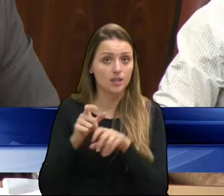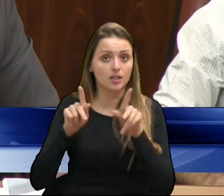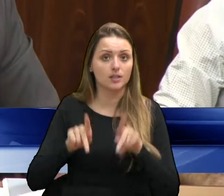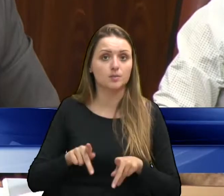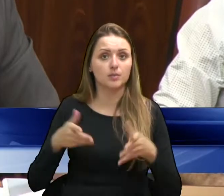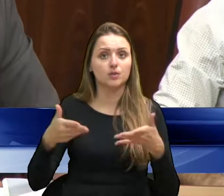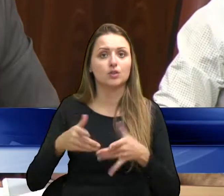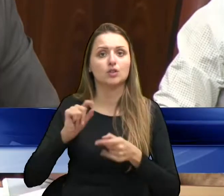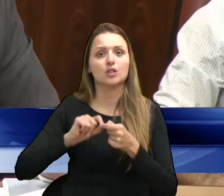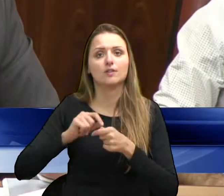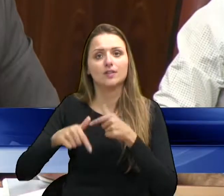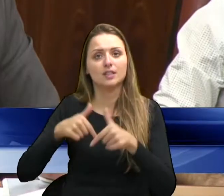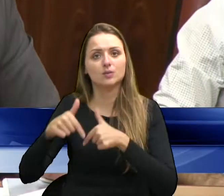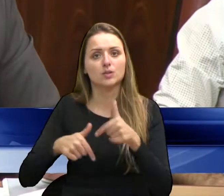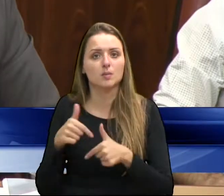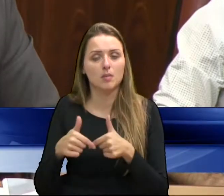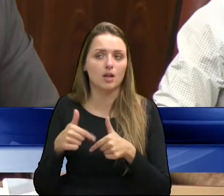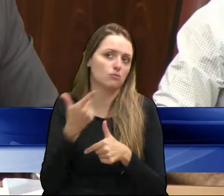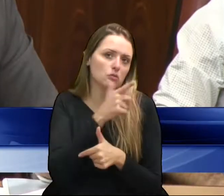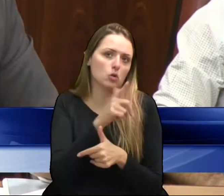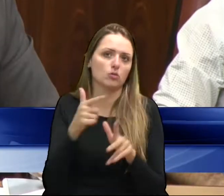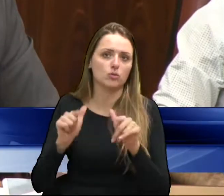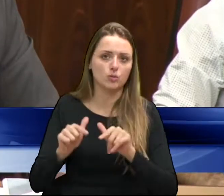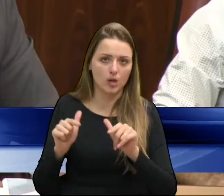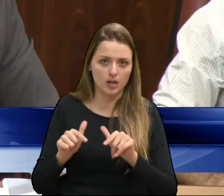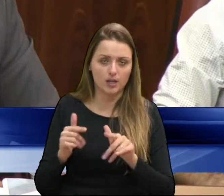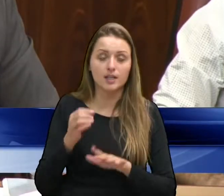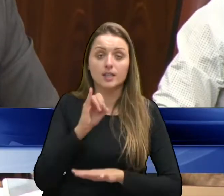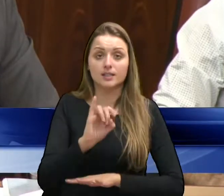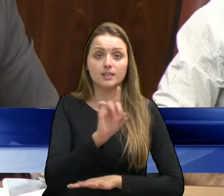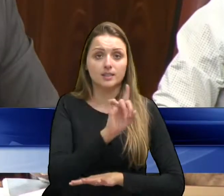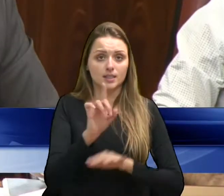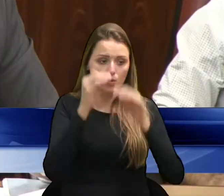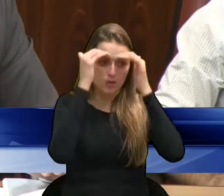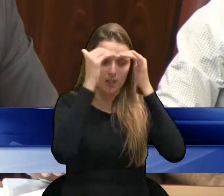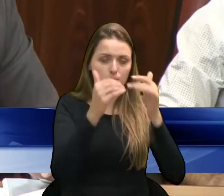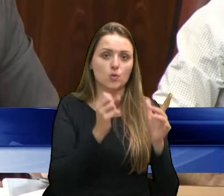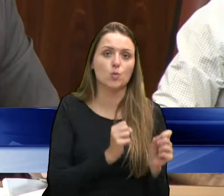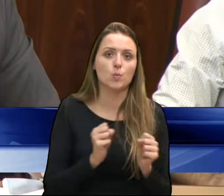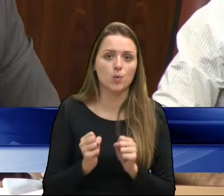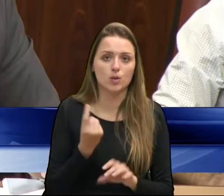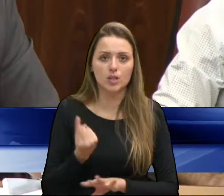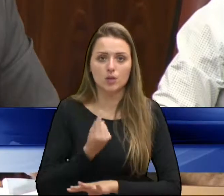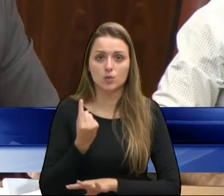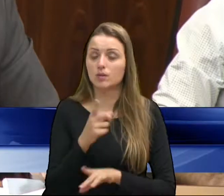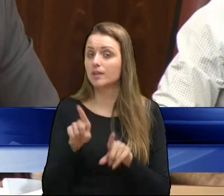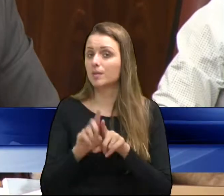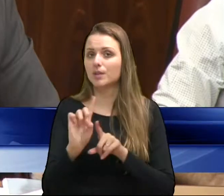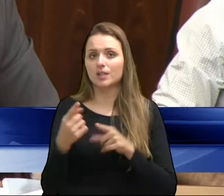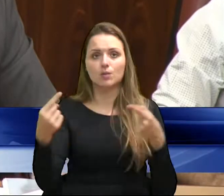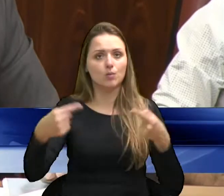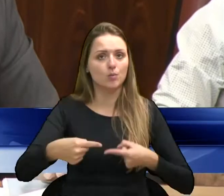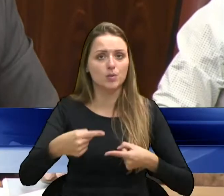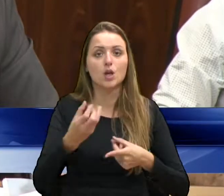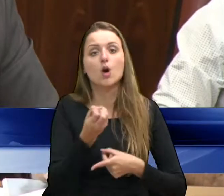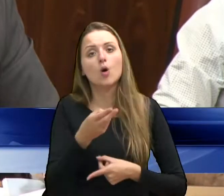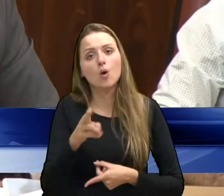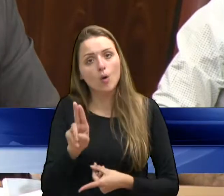o serviço licitado. Não atento ao princípio da isonomia, nem à competitividade ou a maior vantagem